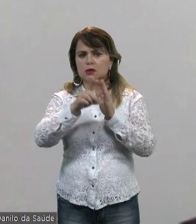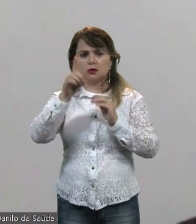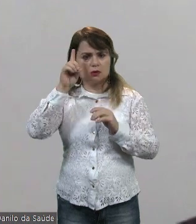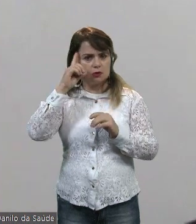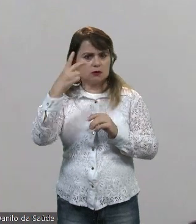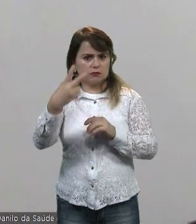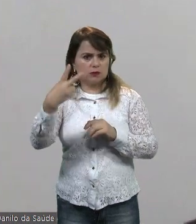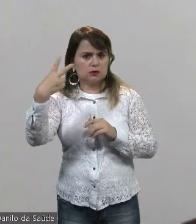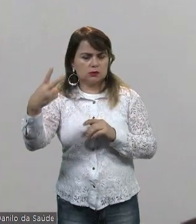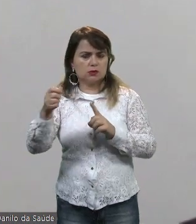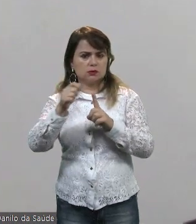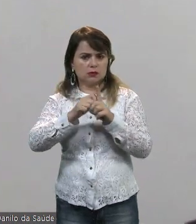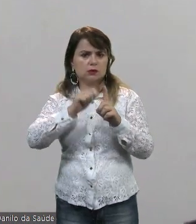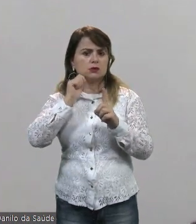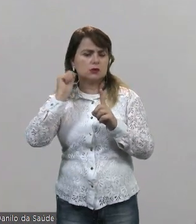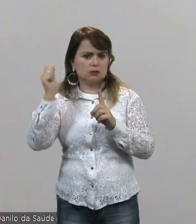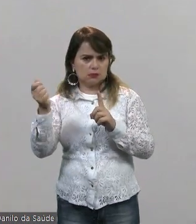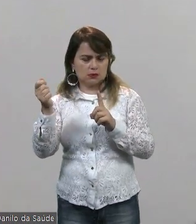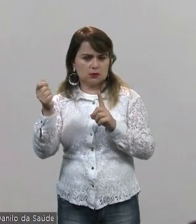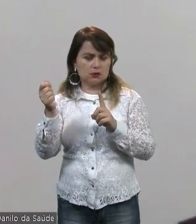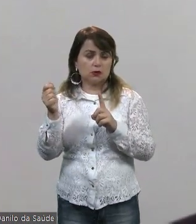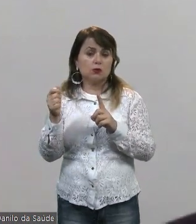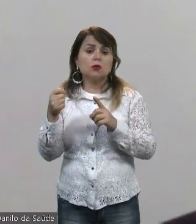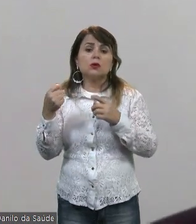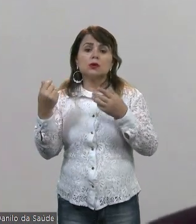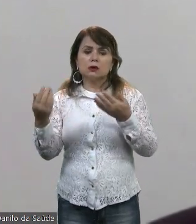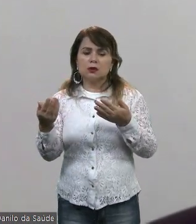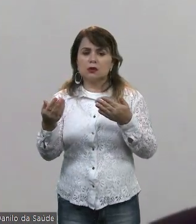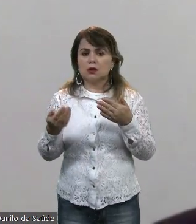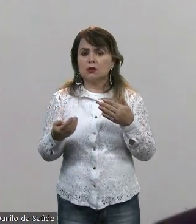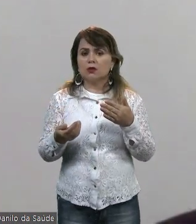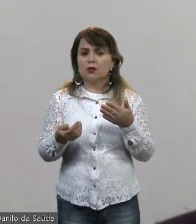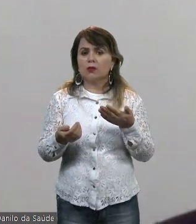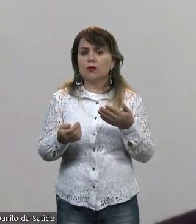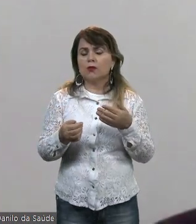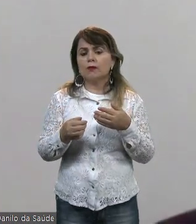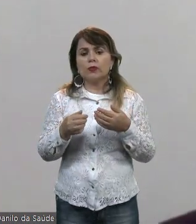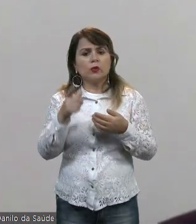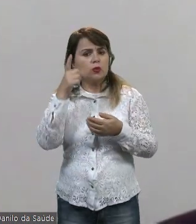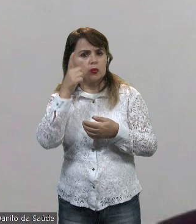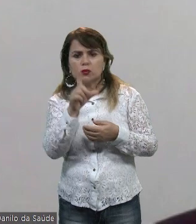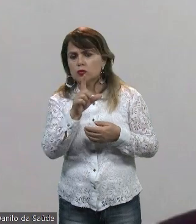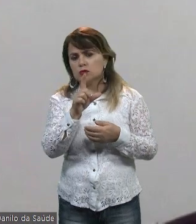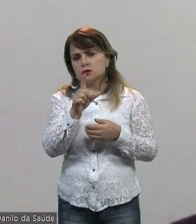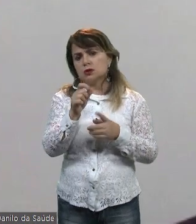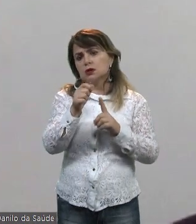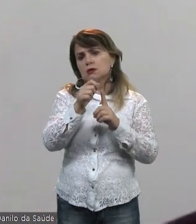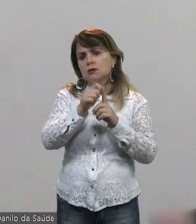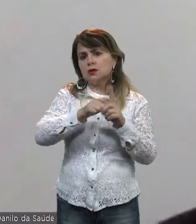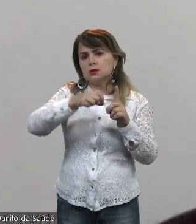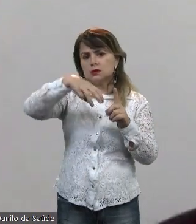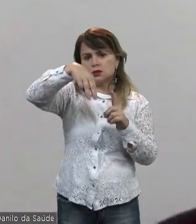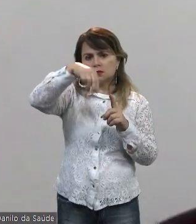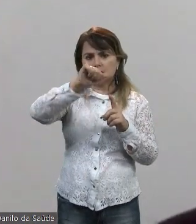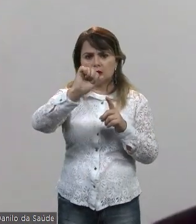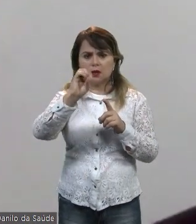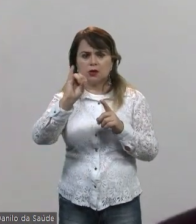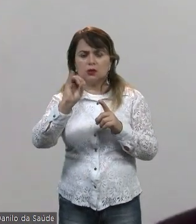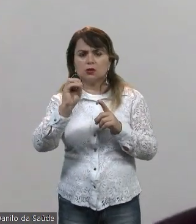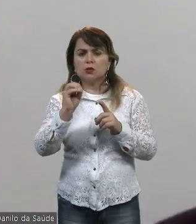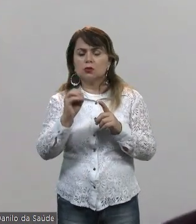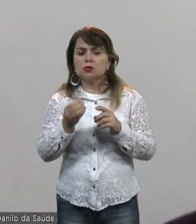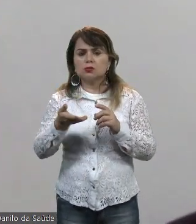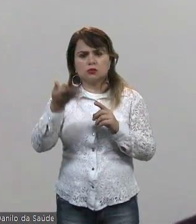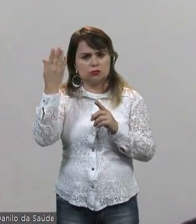nós entendemos que a folha já havia fechado, não daria para reajustar em maio, e agora, em junho,